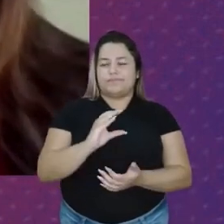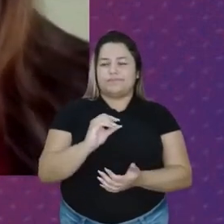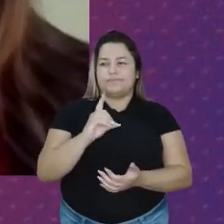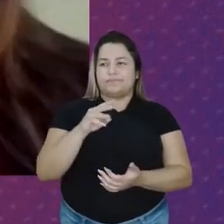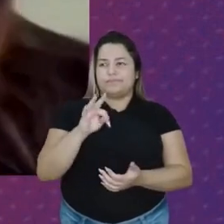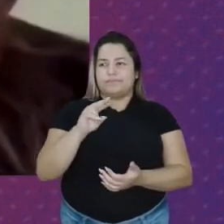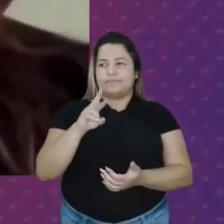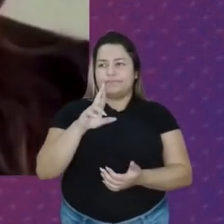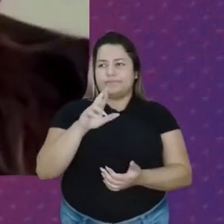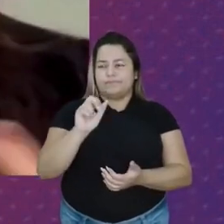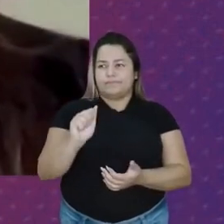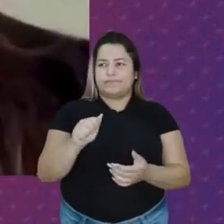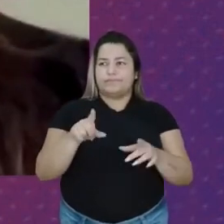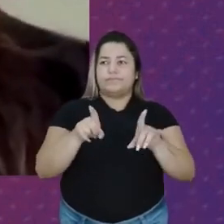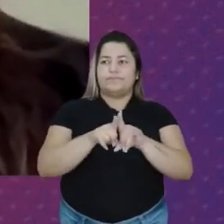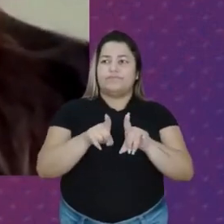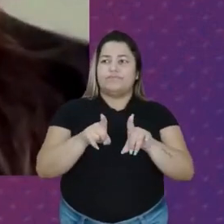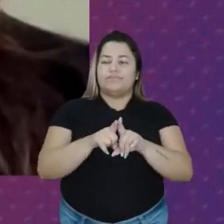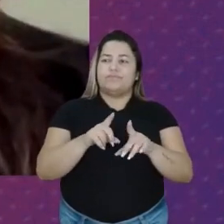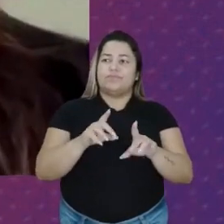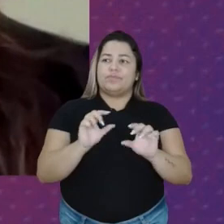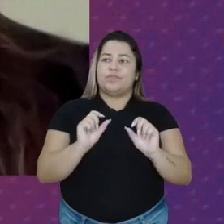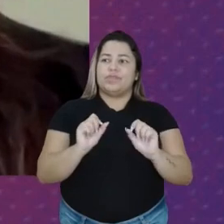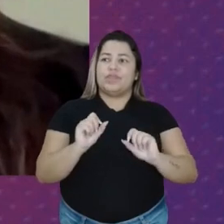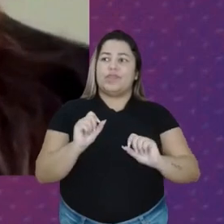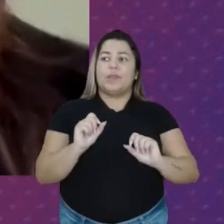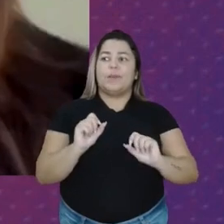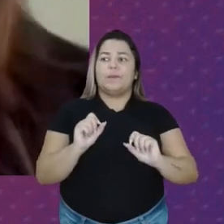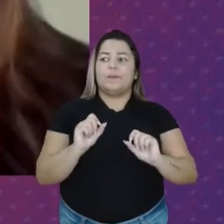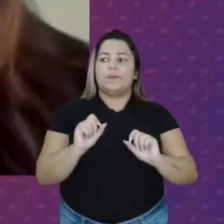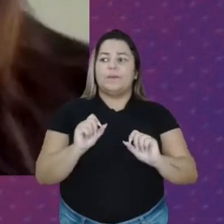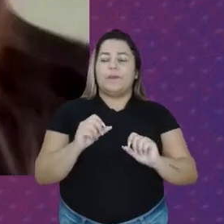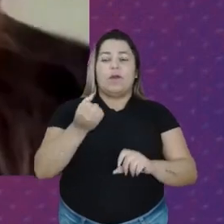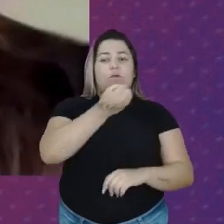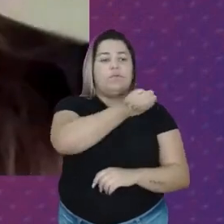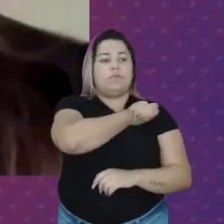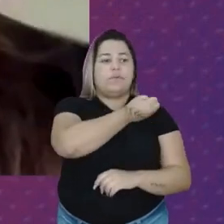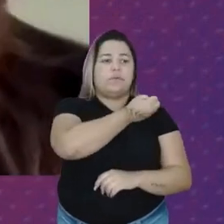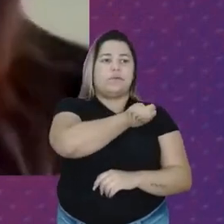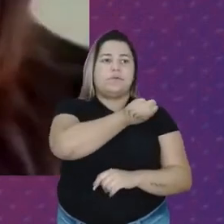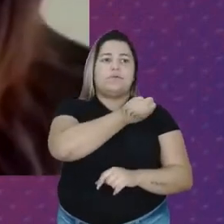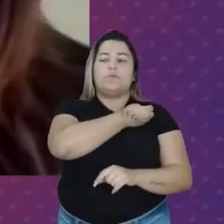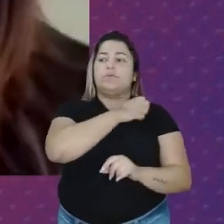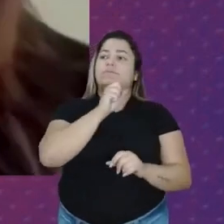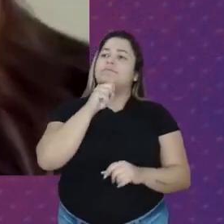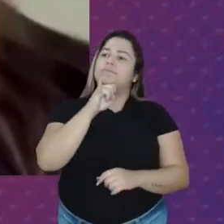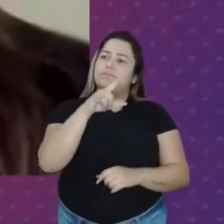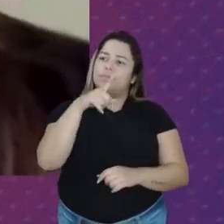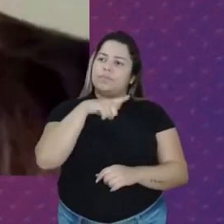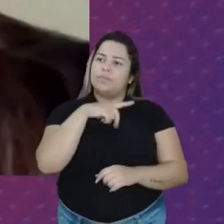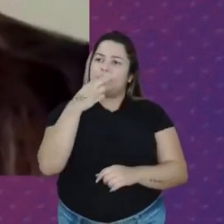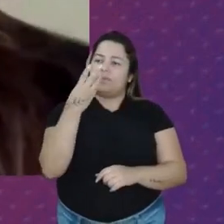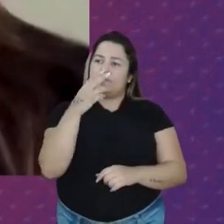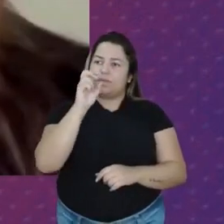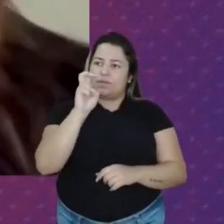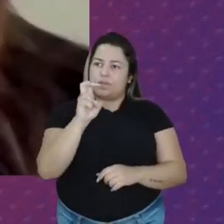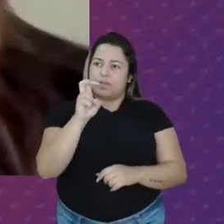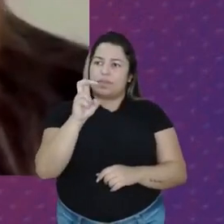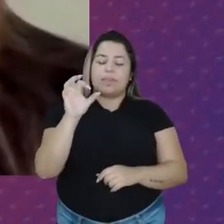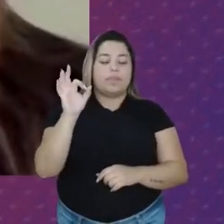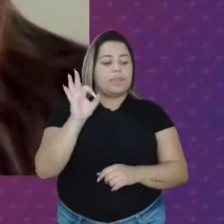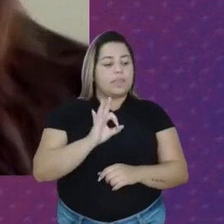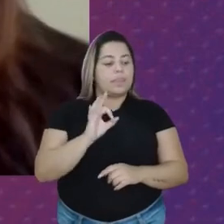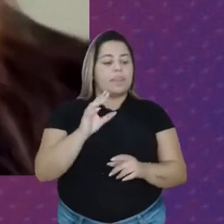femininas e aumentar proporcionalmente ao número de candidaturas femininas. Então, se tiver 35% de